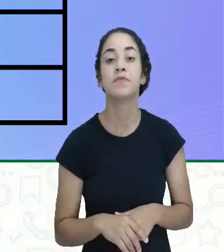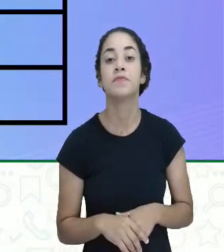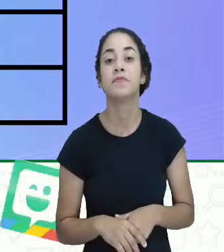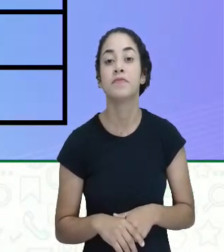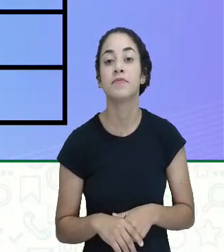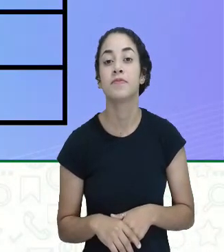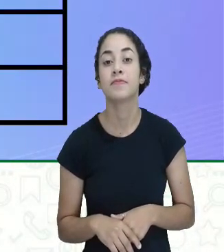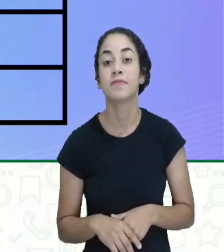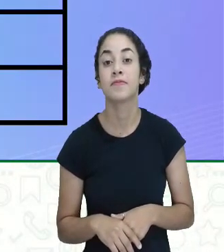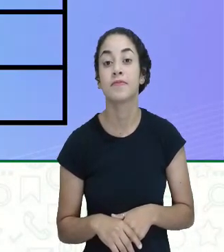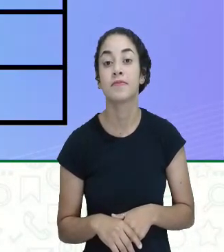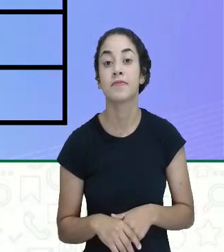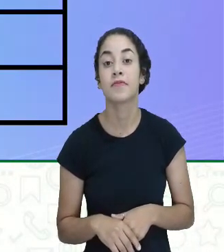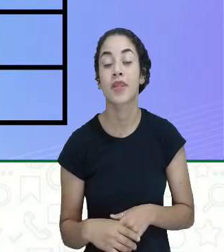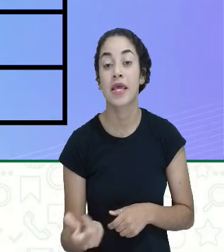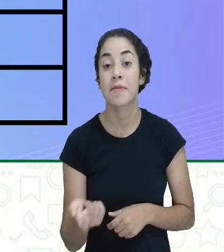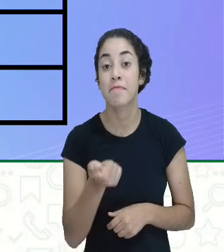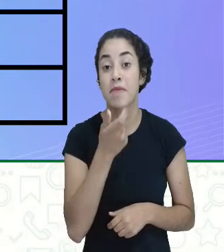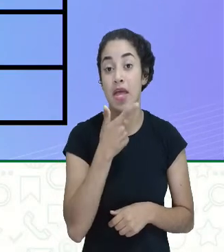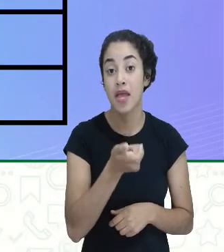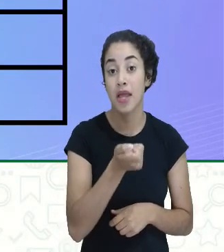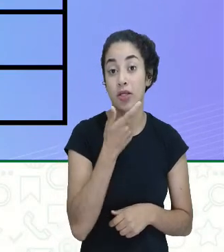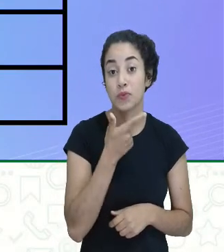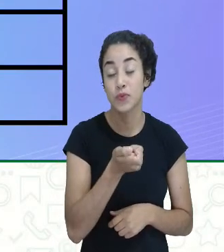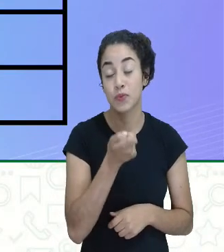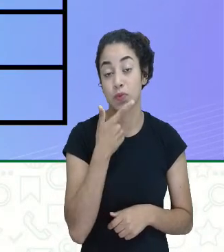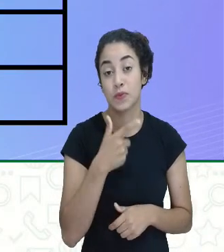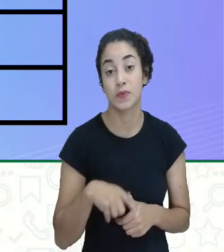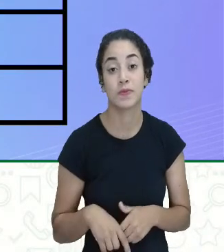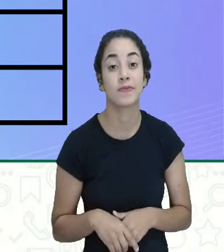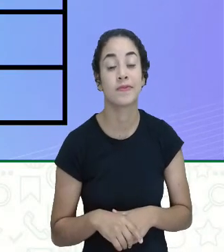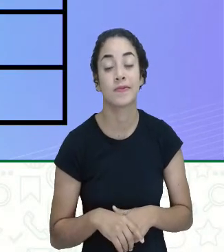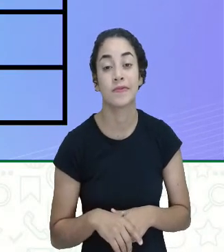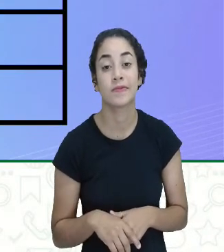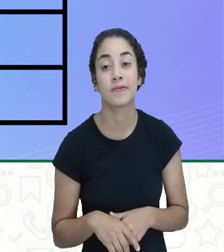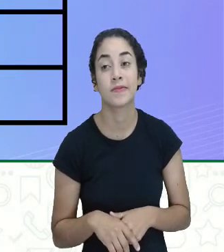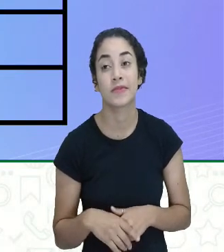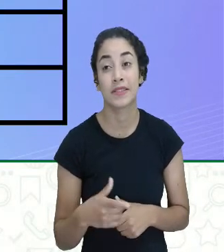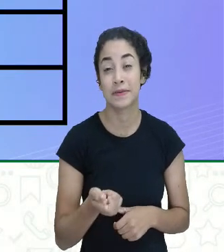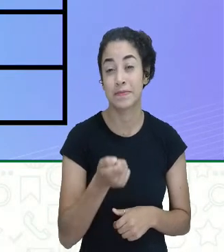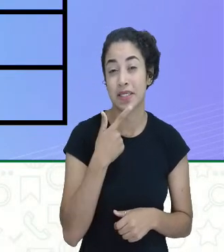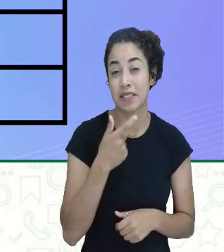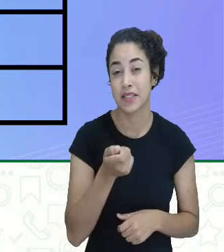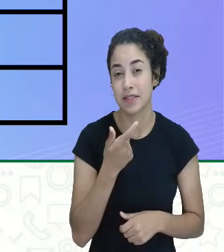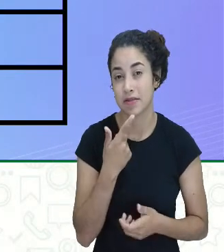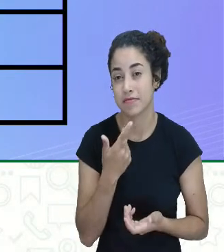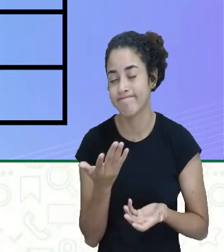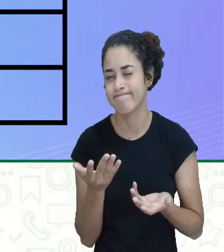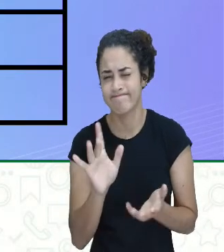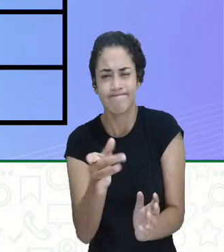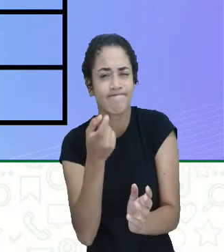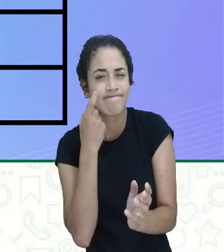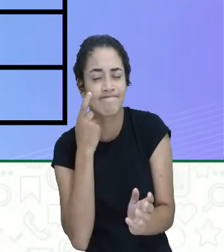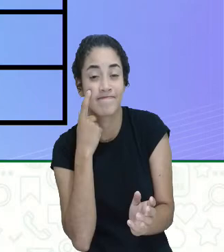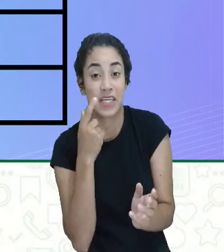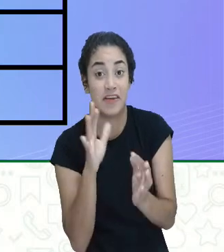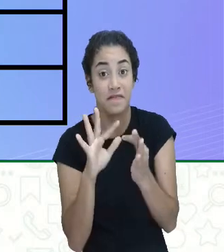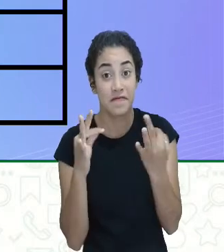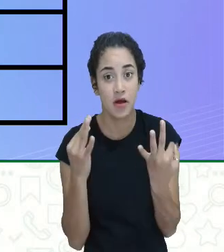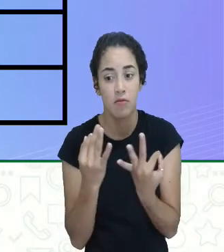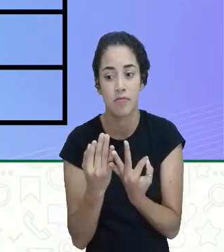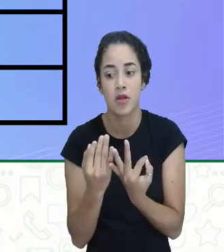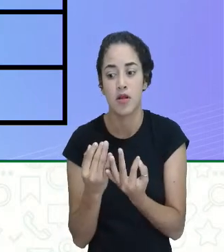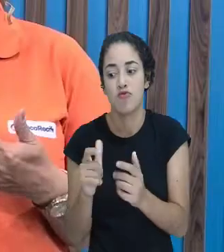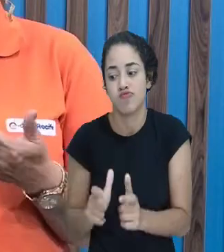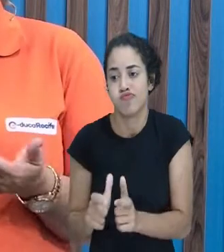nós temos remédios, olha só. Então é aquela coisa, como a família é maior, né,